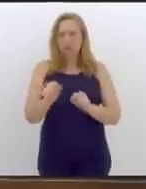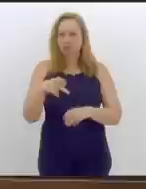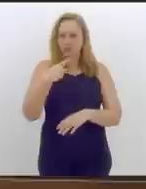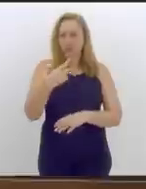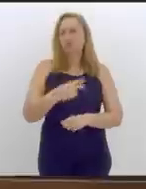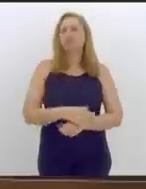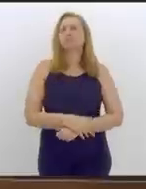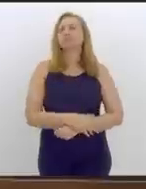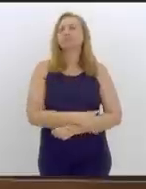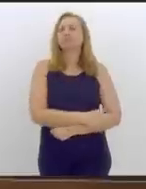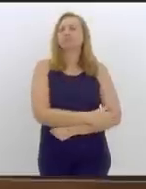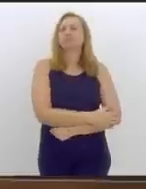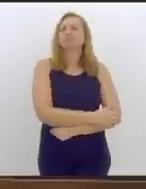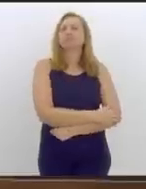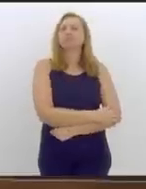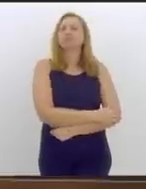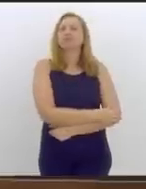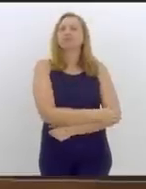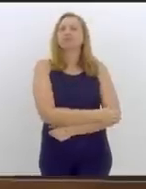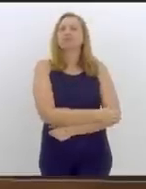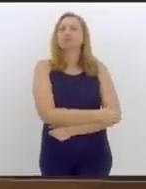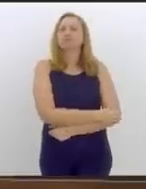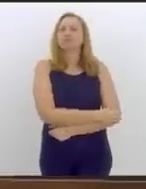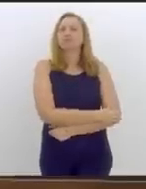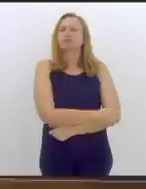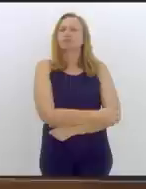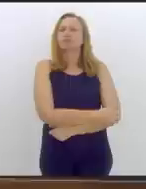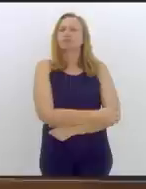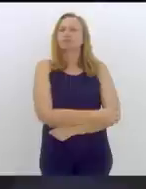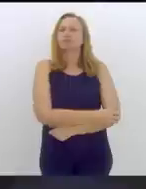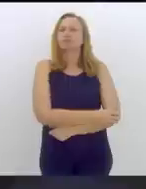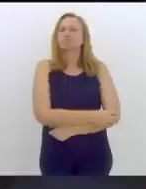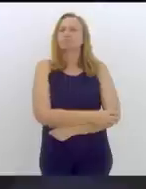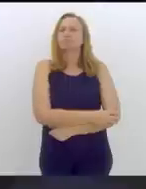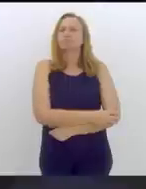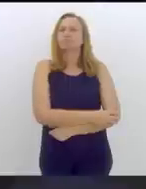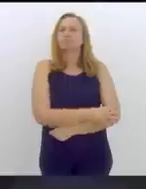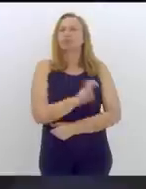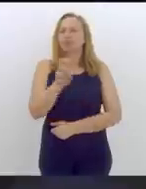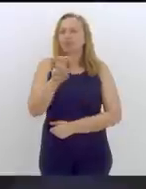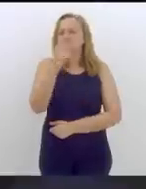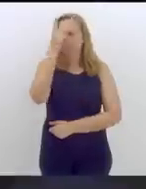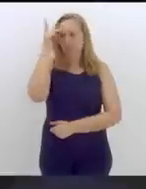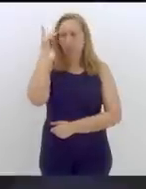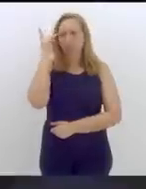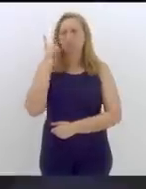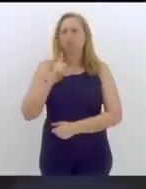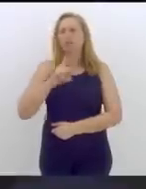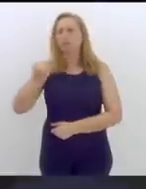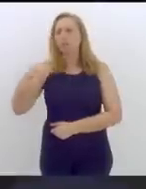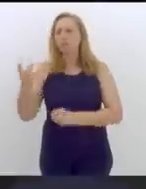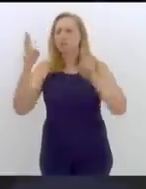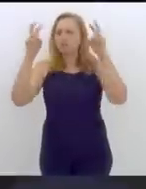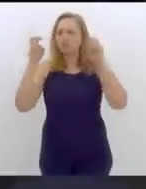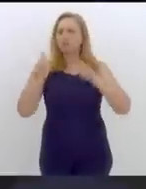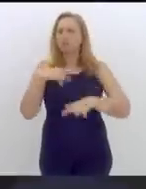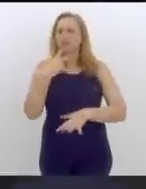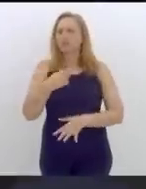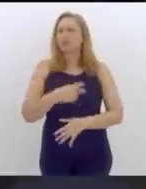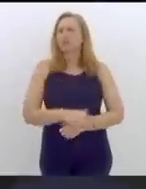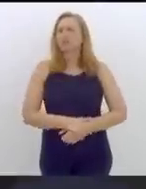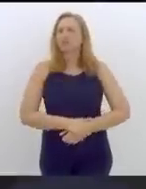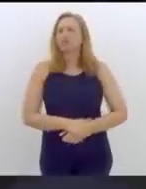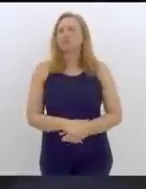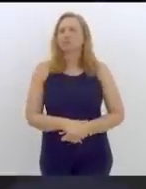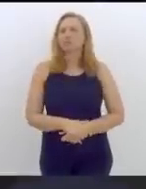e quem está inscrito aí Vamos botar no máximo cinco pessoas nós temos outros temas aqui a ser tratados e